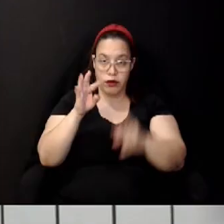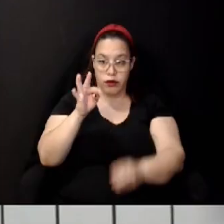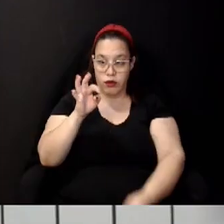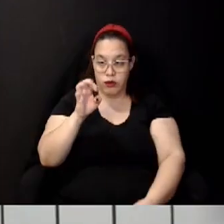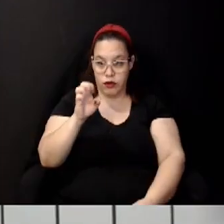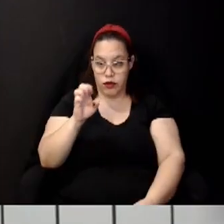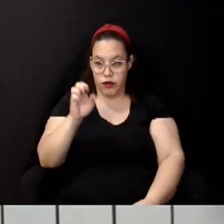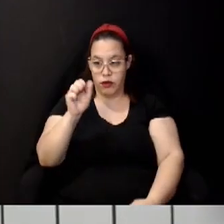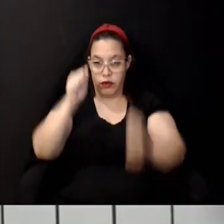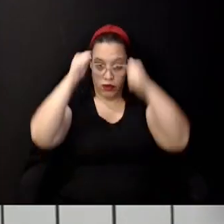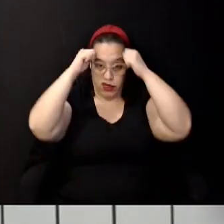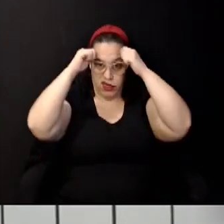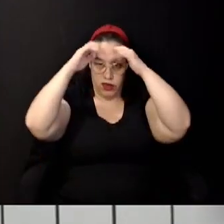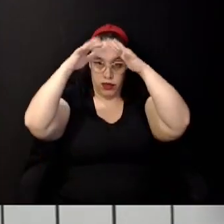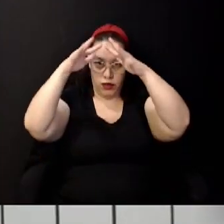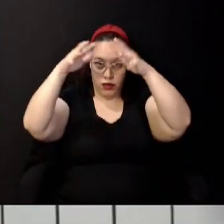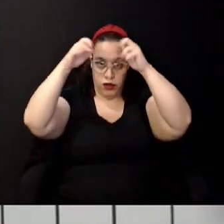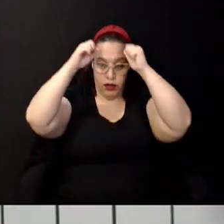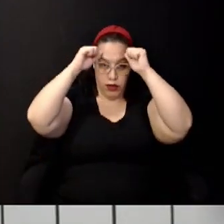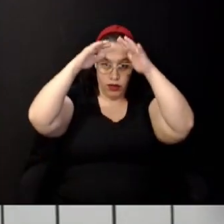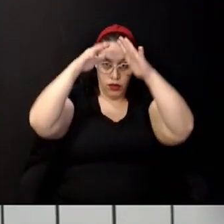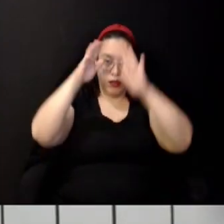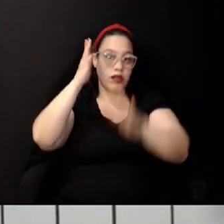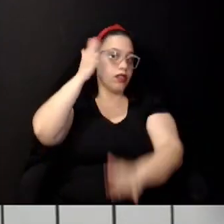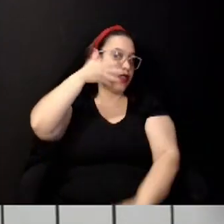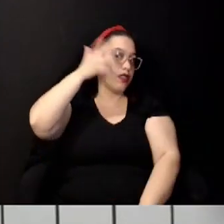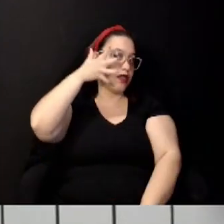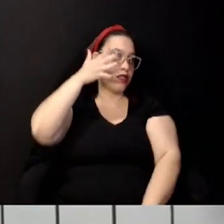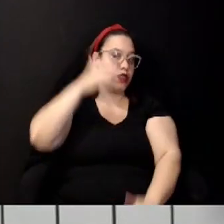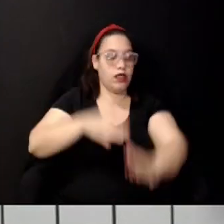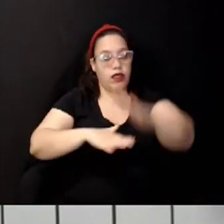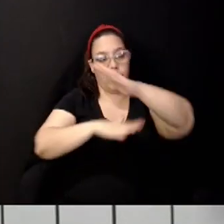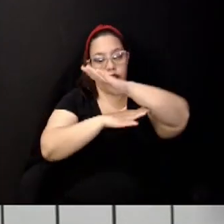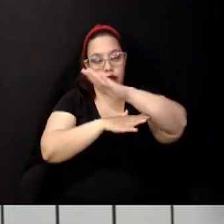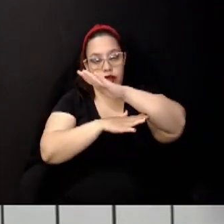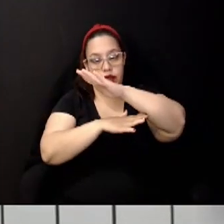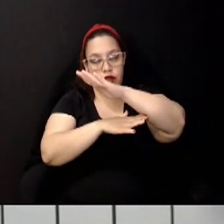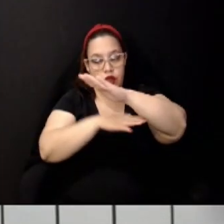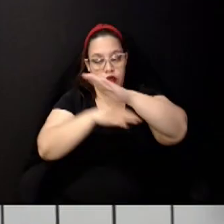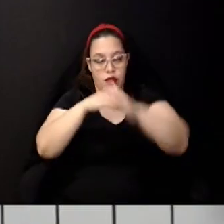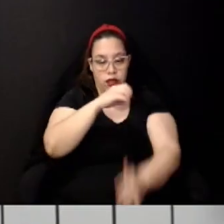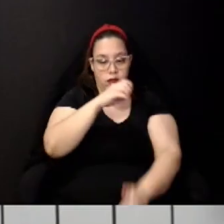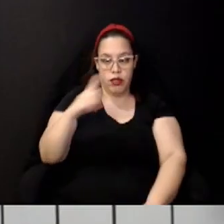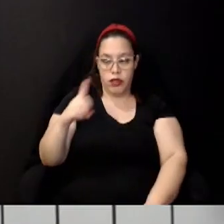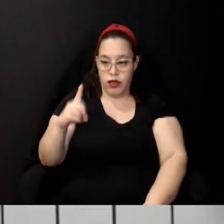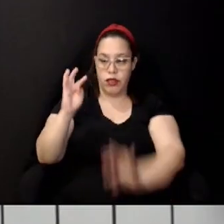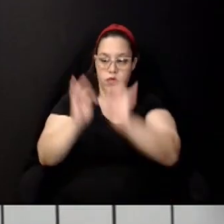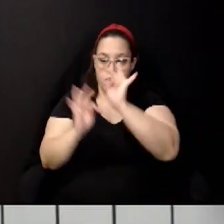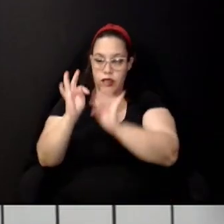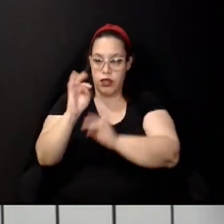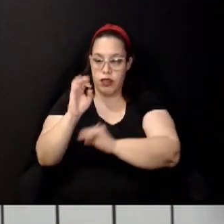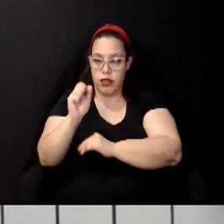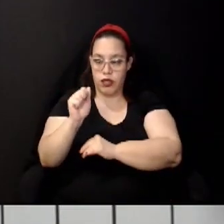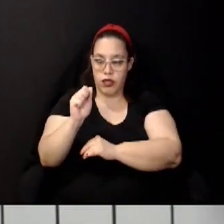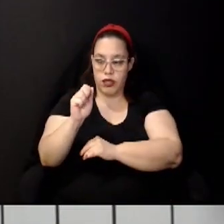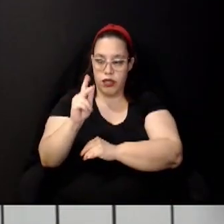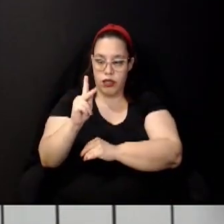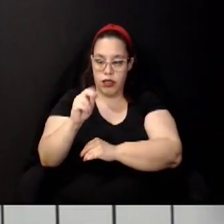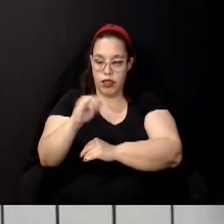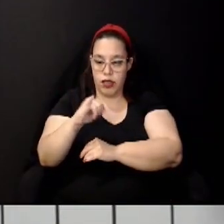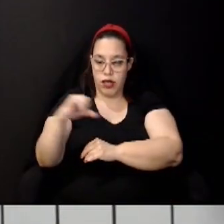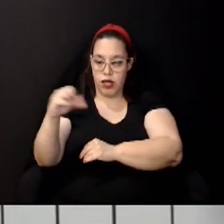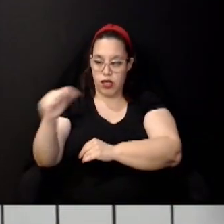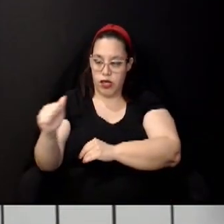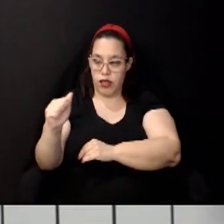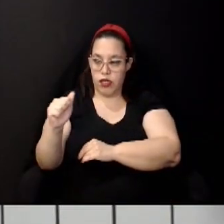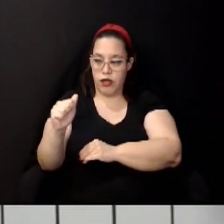espectro autista. A palestra na Casa de Leis foi ministrada pela coordenadora técnica do PAICA, que é o Programa de Atenção Integral à